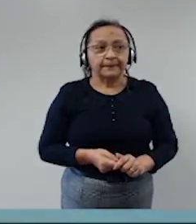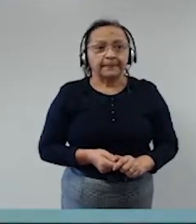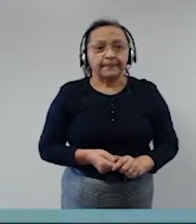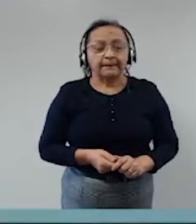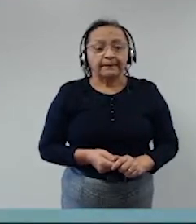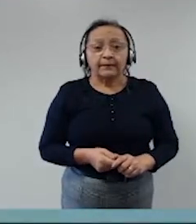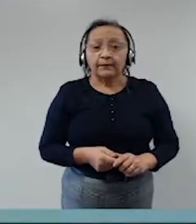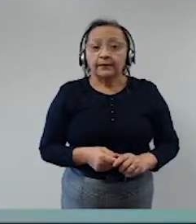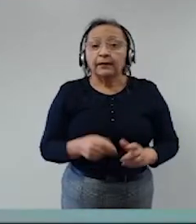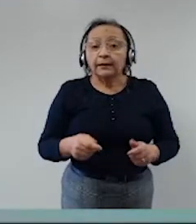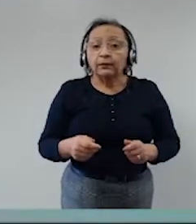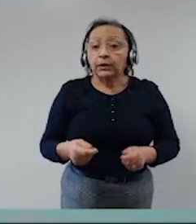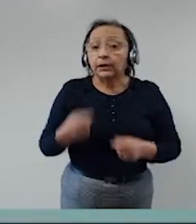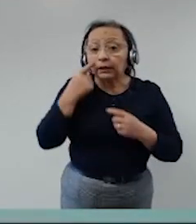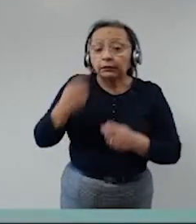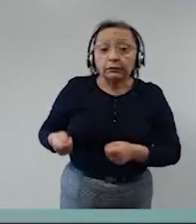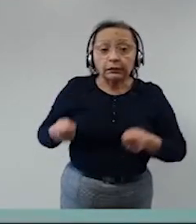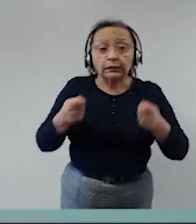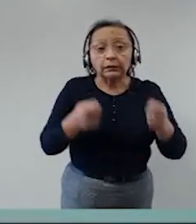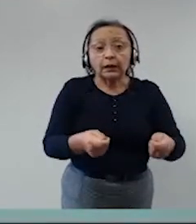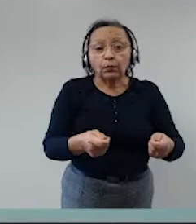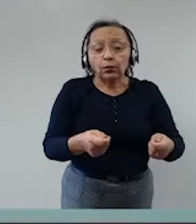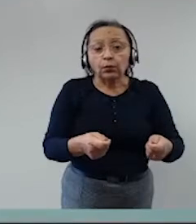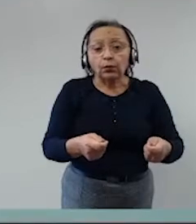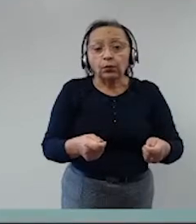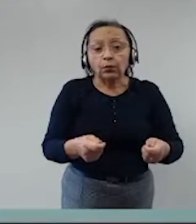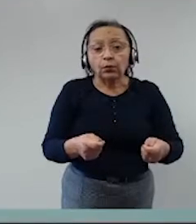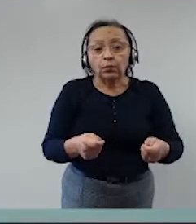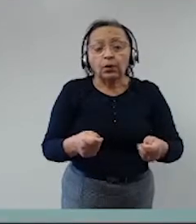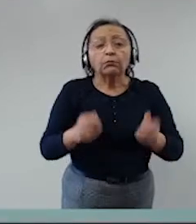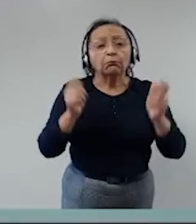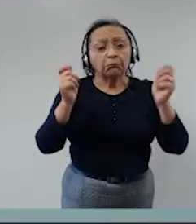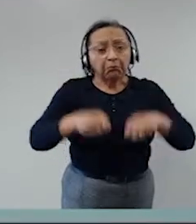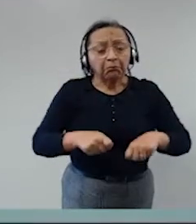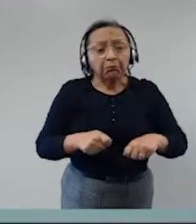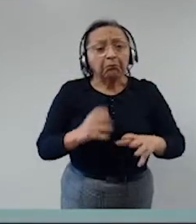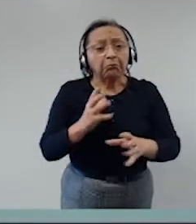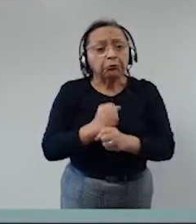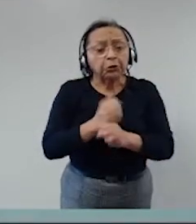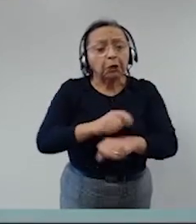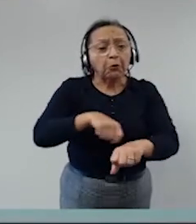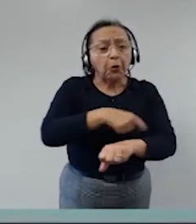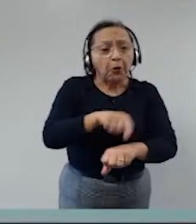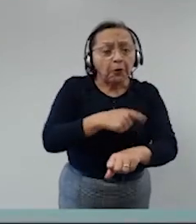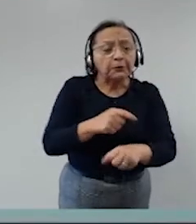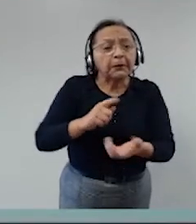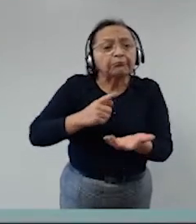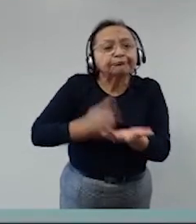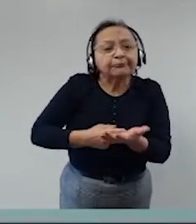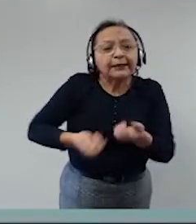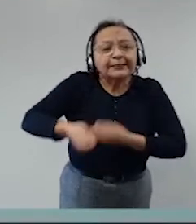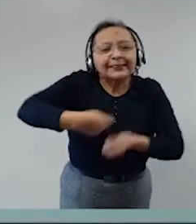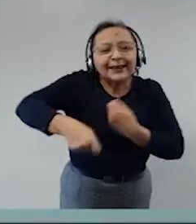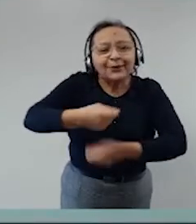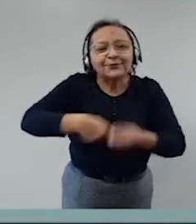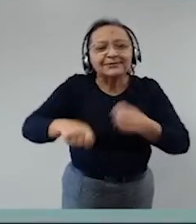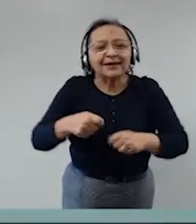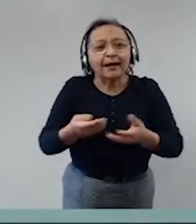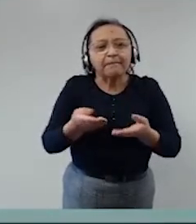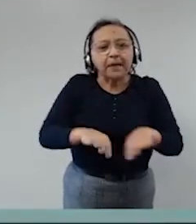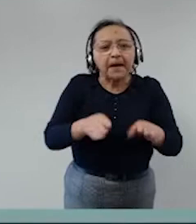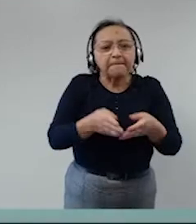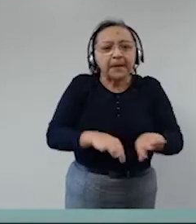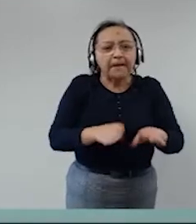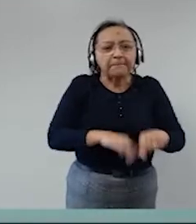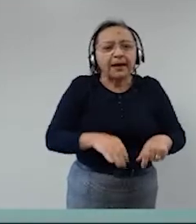que trouxeram a possibilidade de banco de horas negociar a compensação